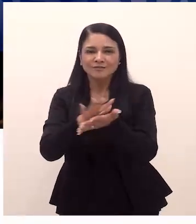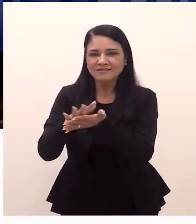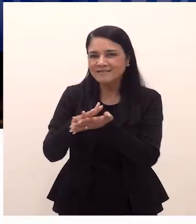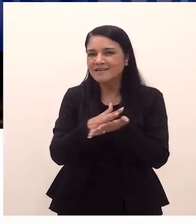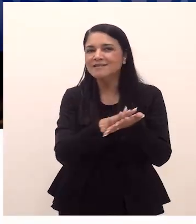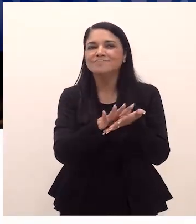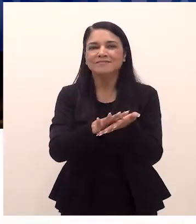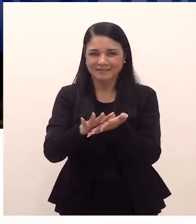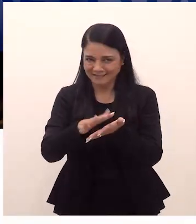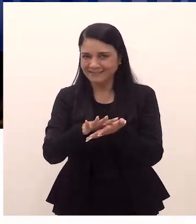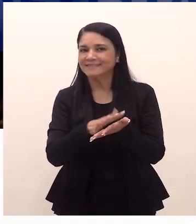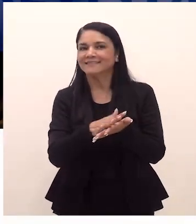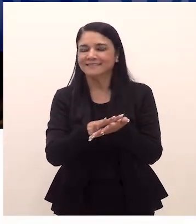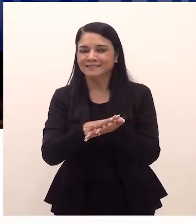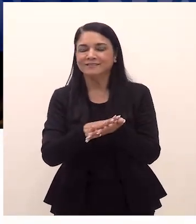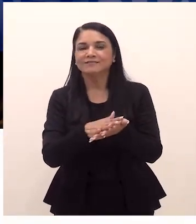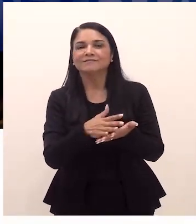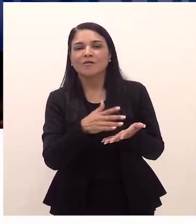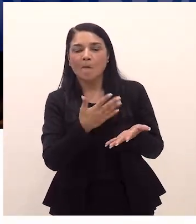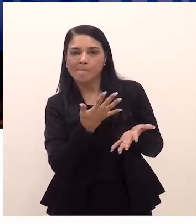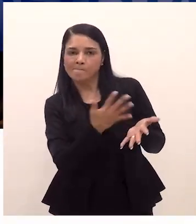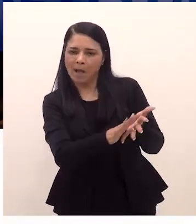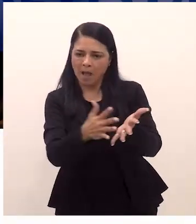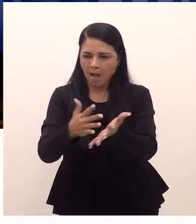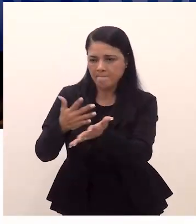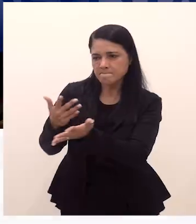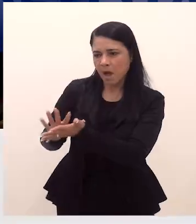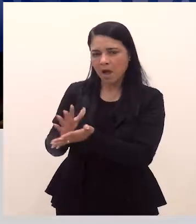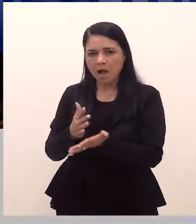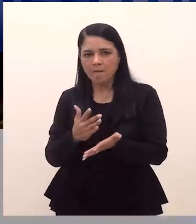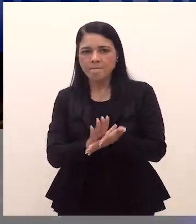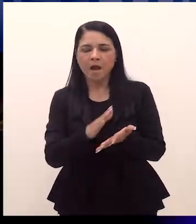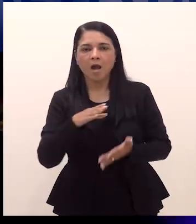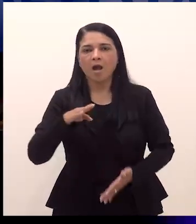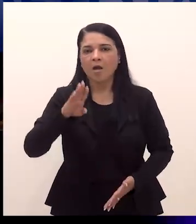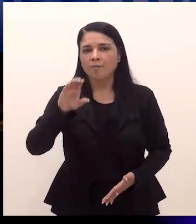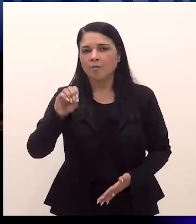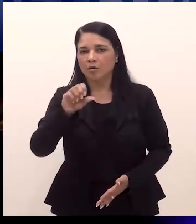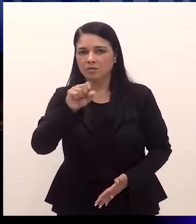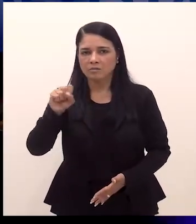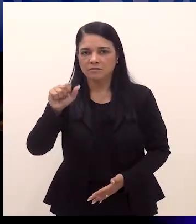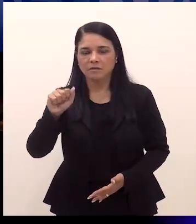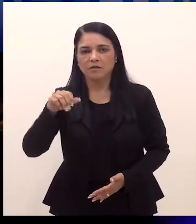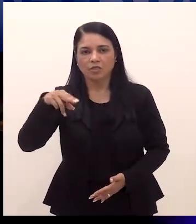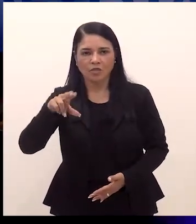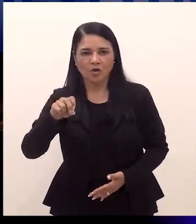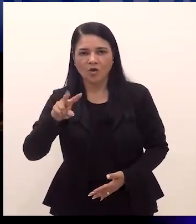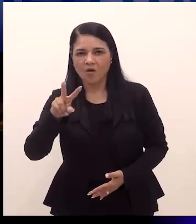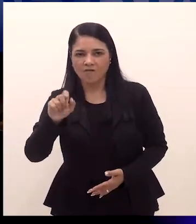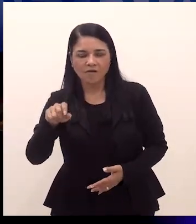choro, que é o samba, e depois o pagode, e a bossa nova, e todas